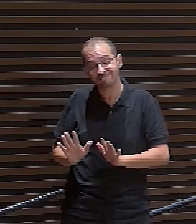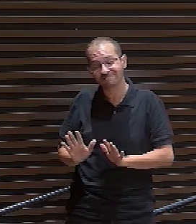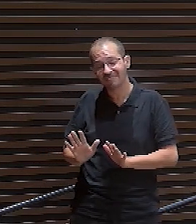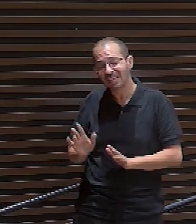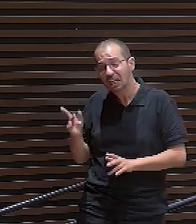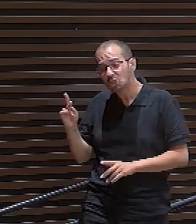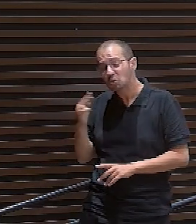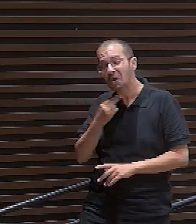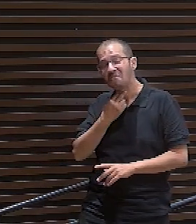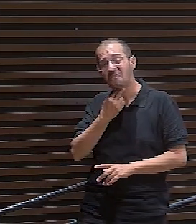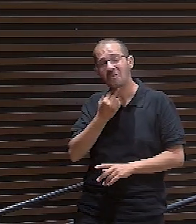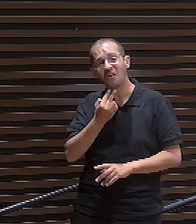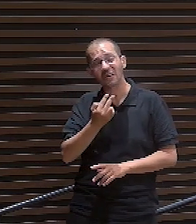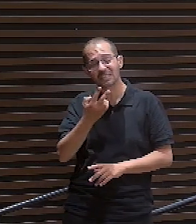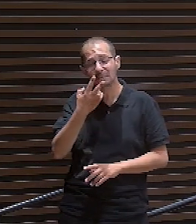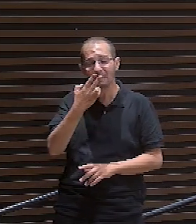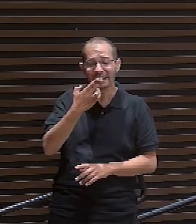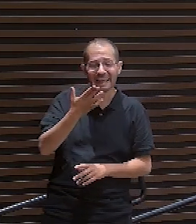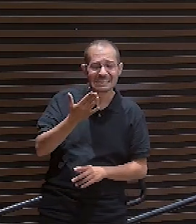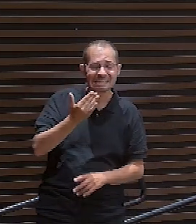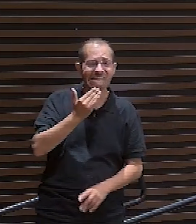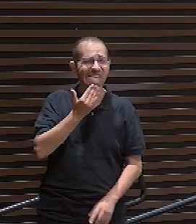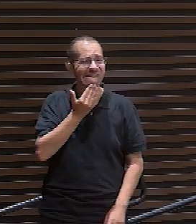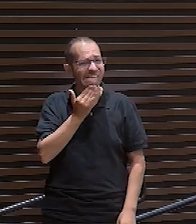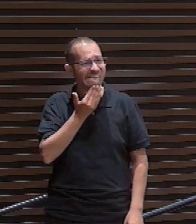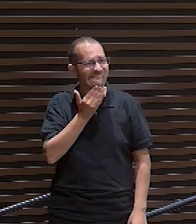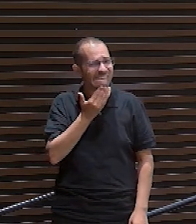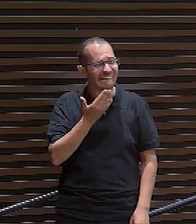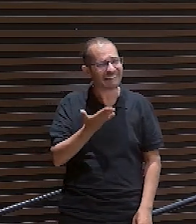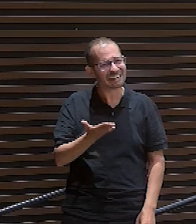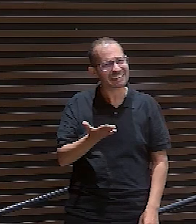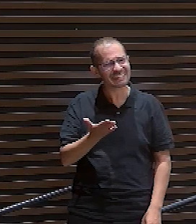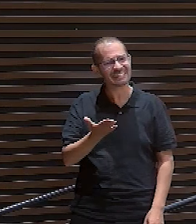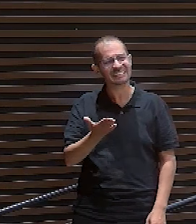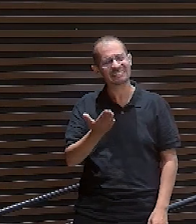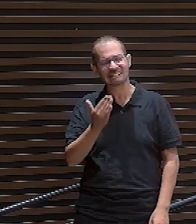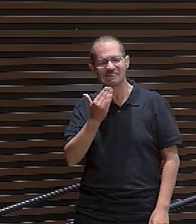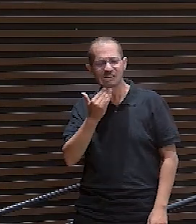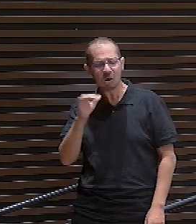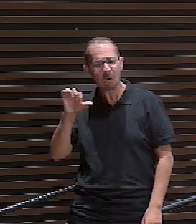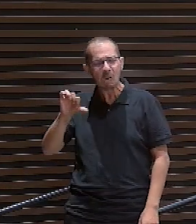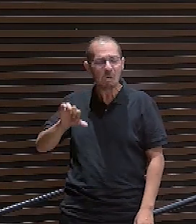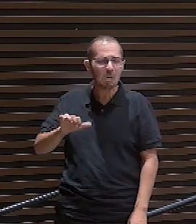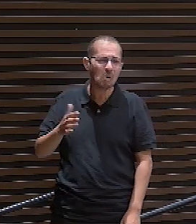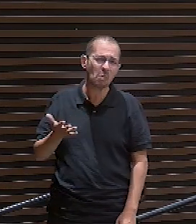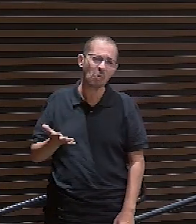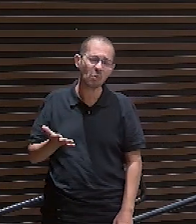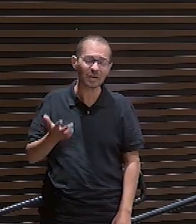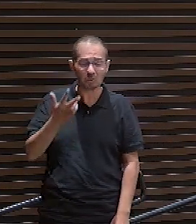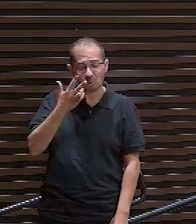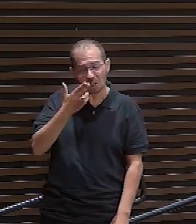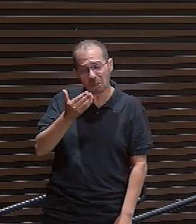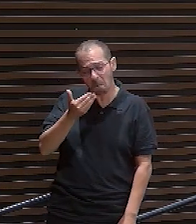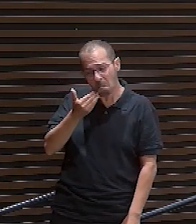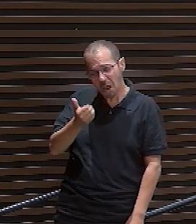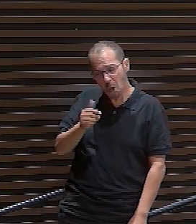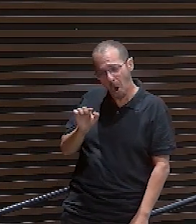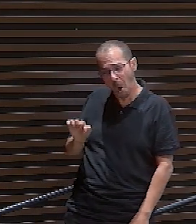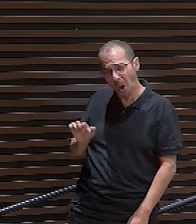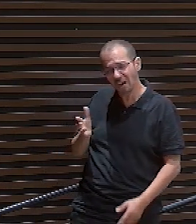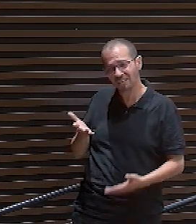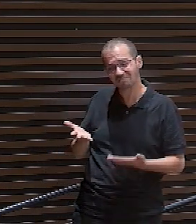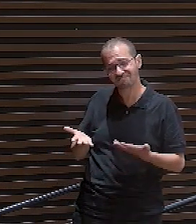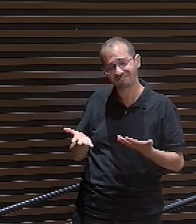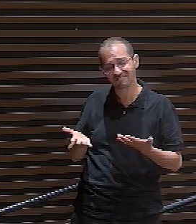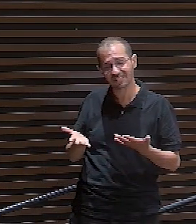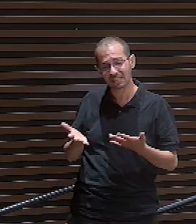sua voz está ficando trêmula, está se desafinando, não seria bom